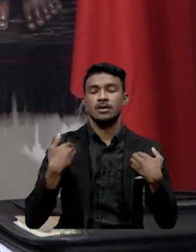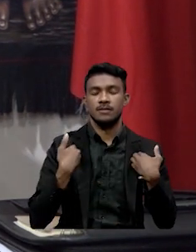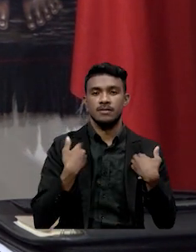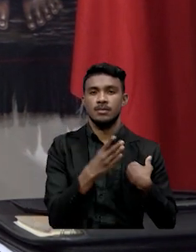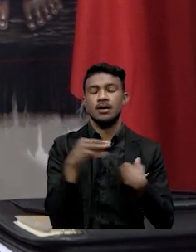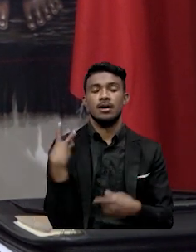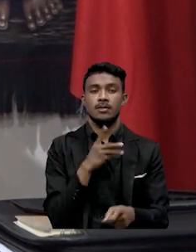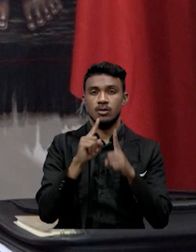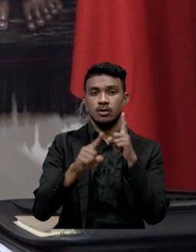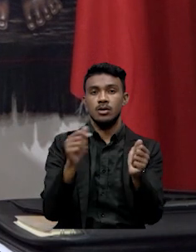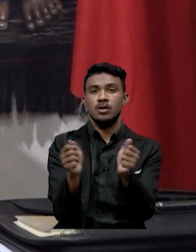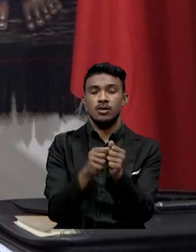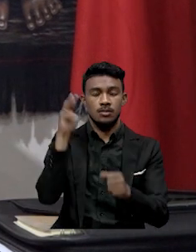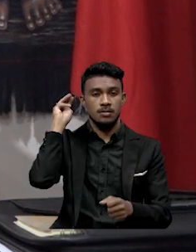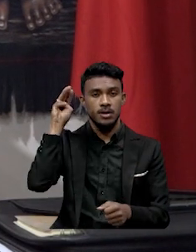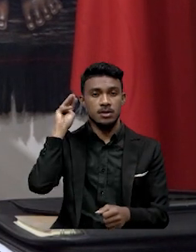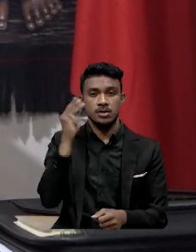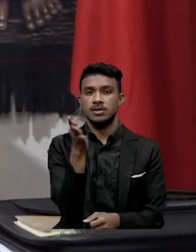me colheu no ministro Cira, a me colheu o